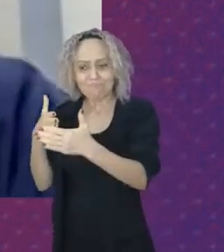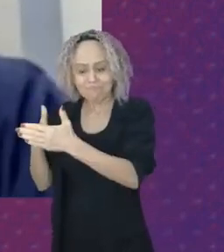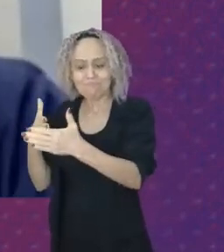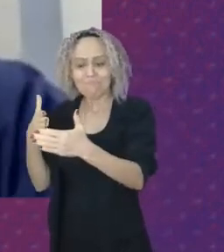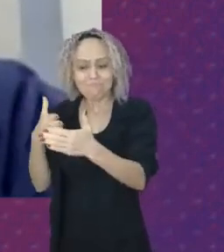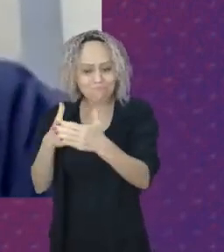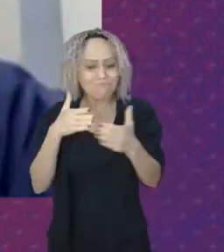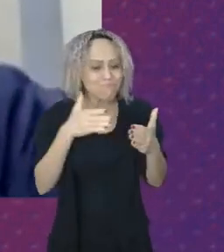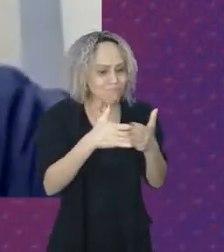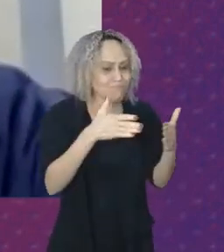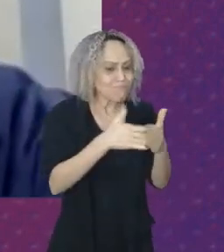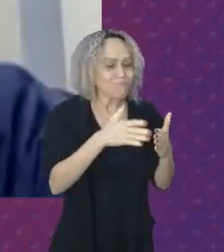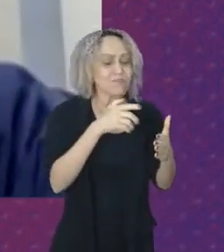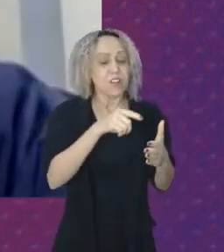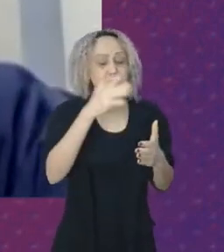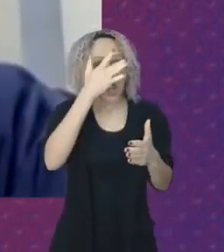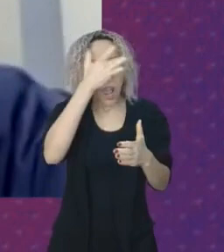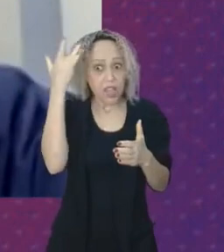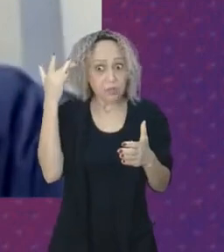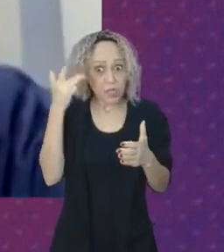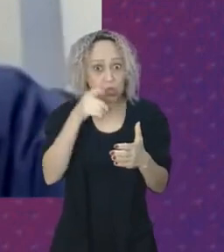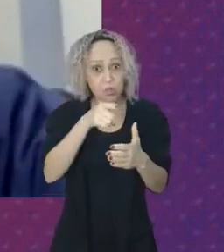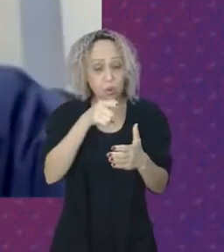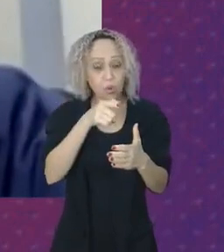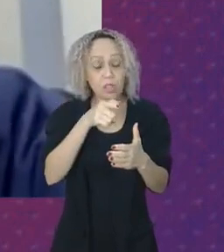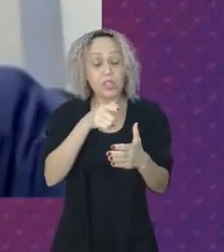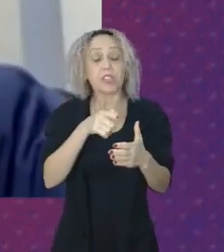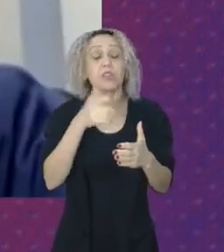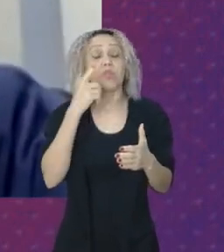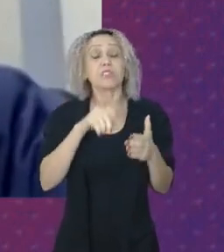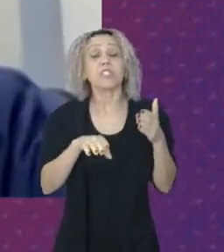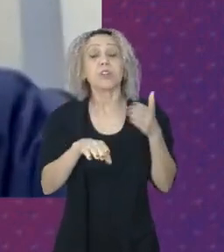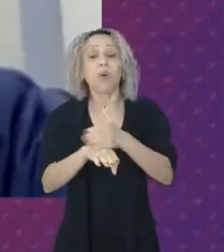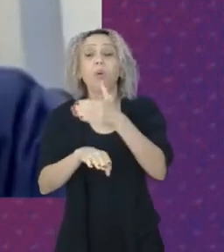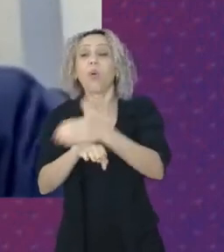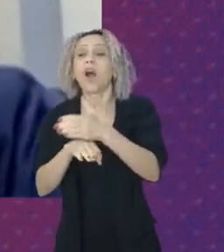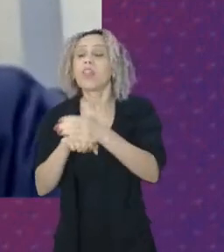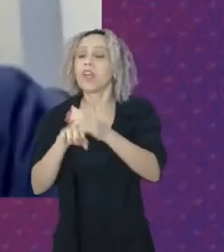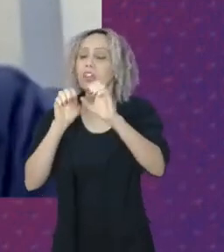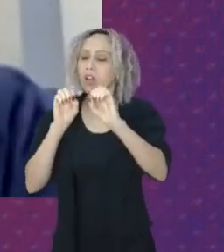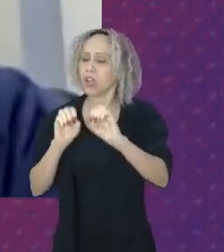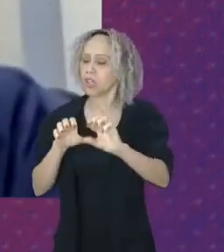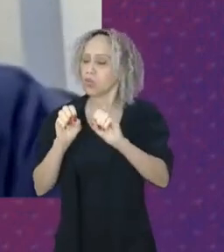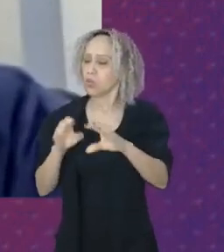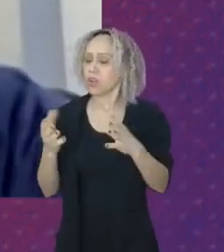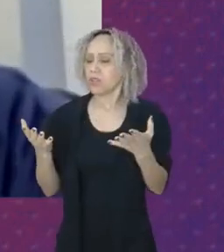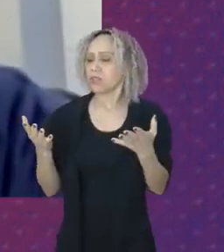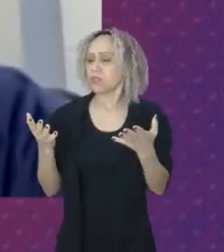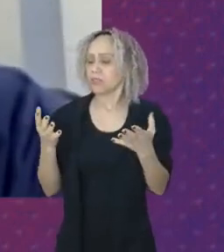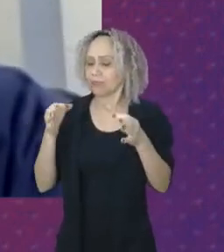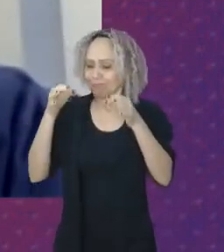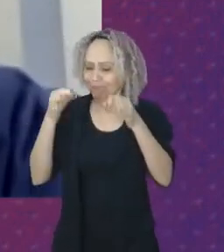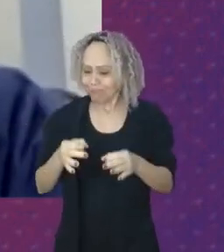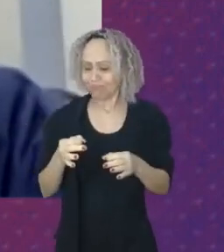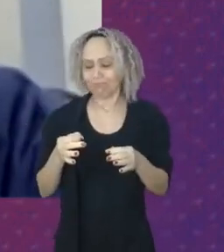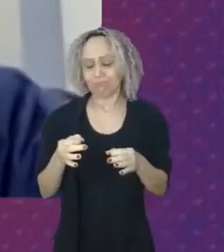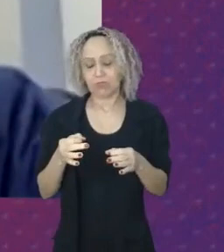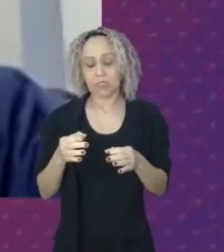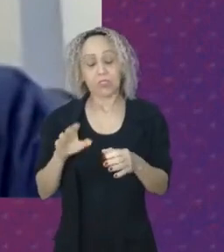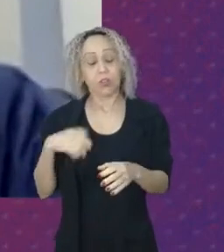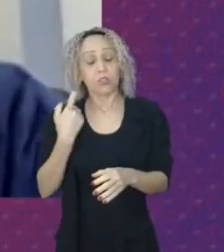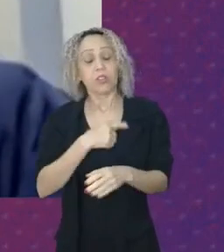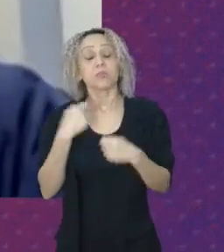gente pensar numa estrutura também de desenvolver políticas afirmativas, políticas